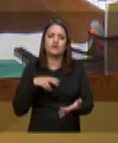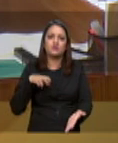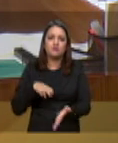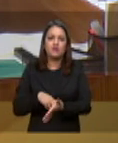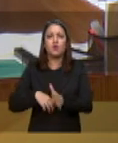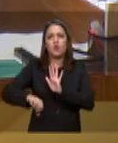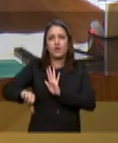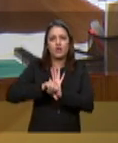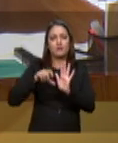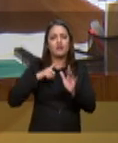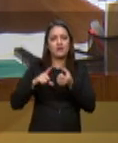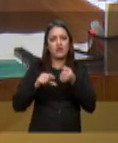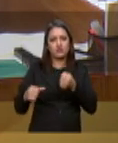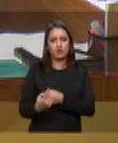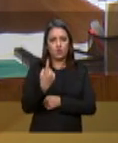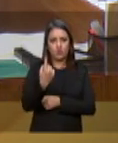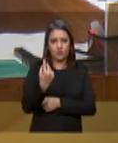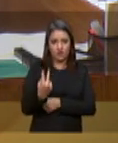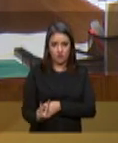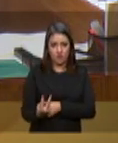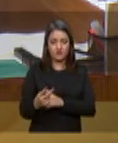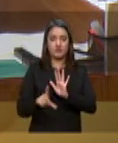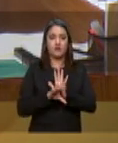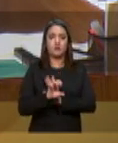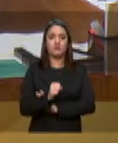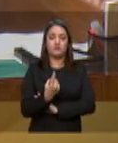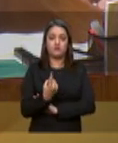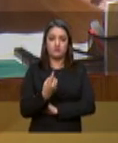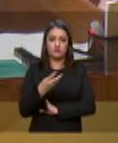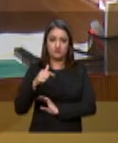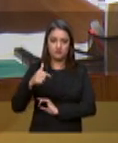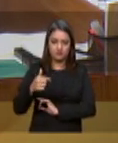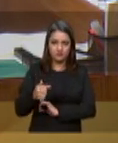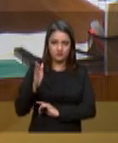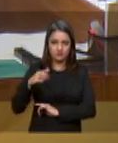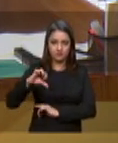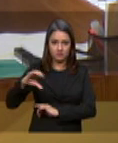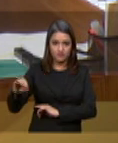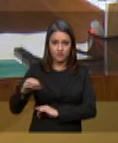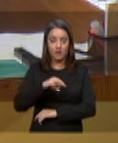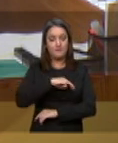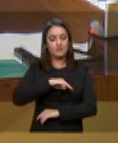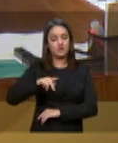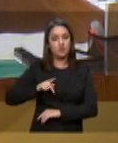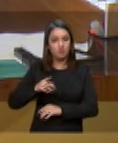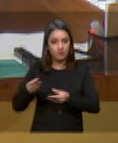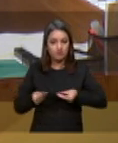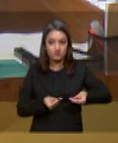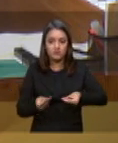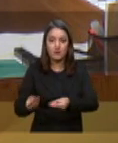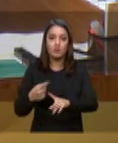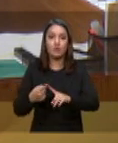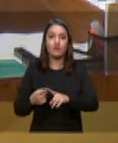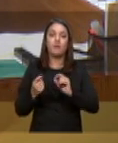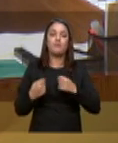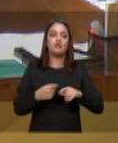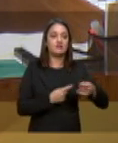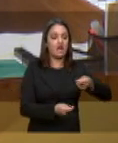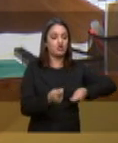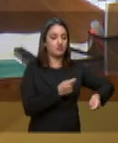dos artigos 1º e 2º da Lei 8137, de 90, seria encaminhado ao Ministério Público após proferida a decisão final na